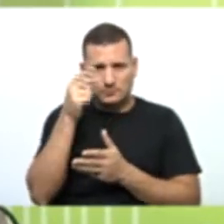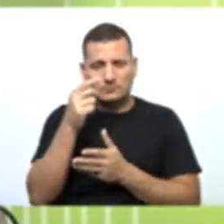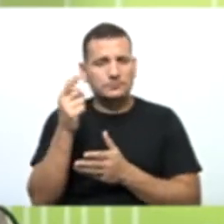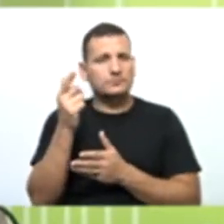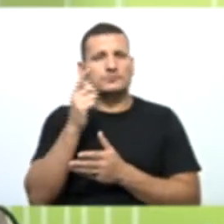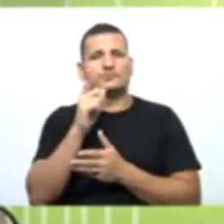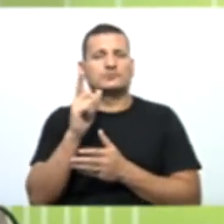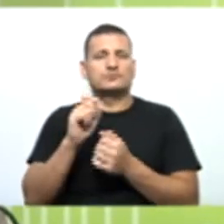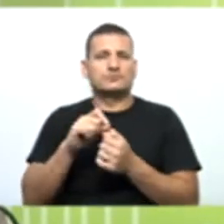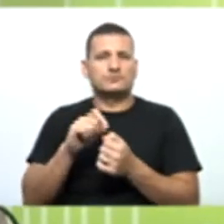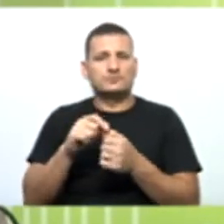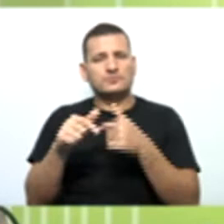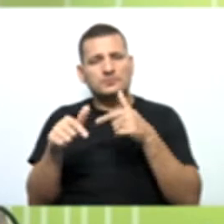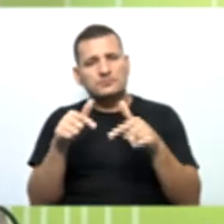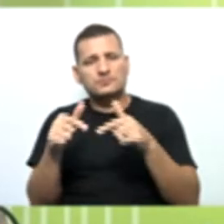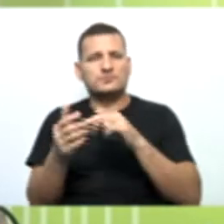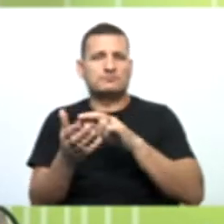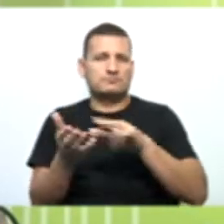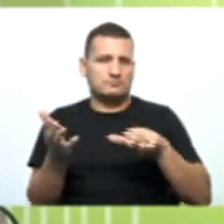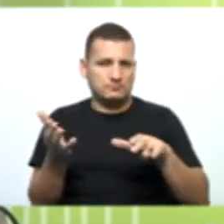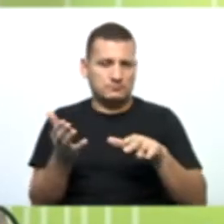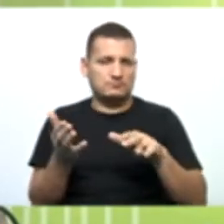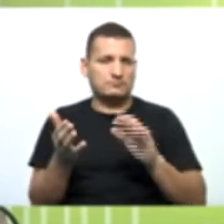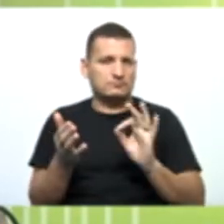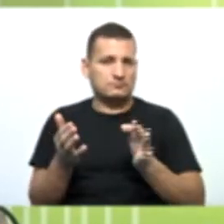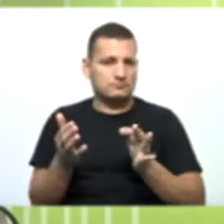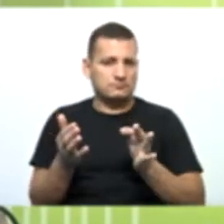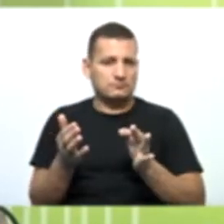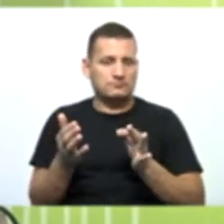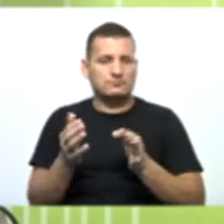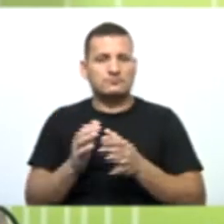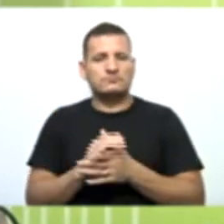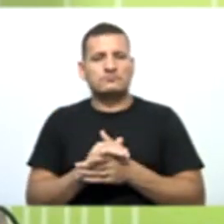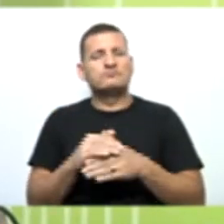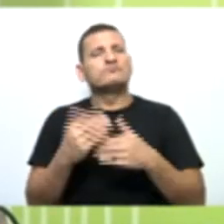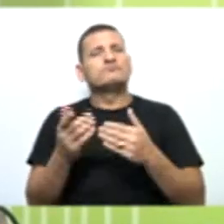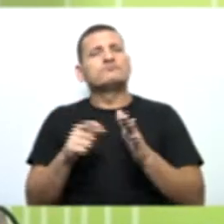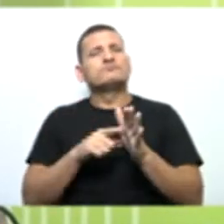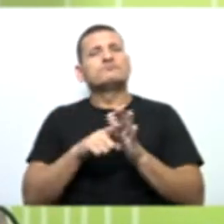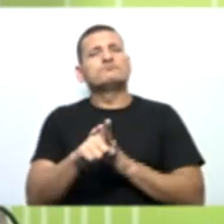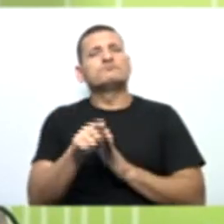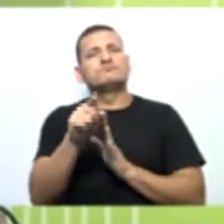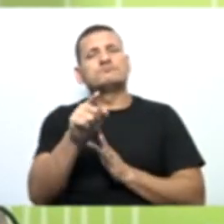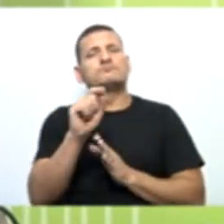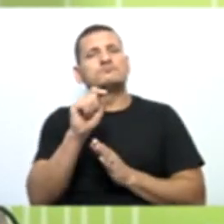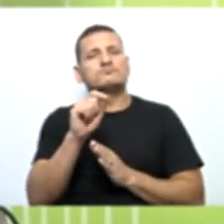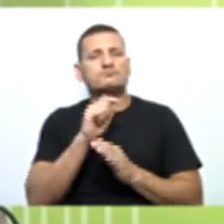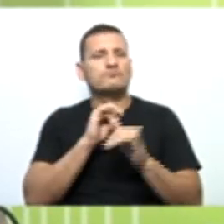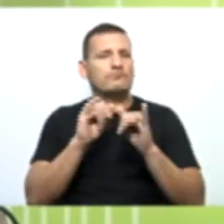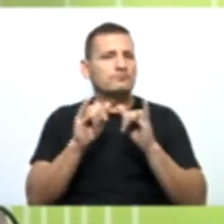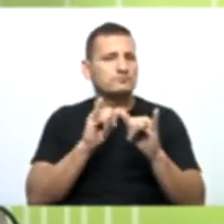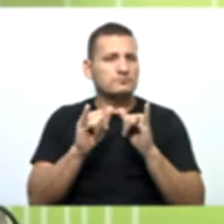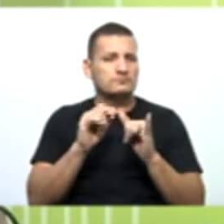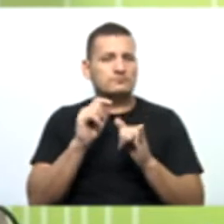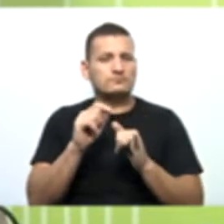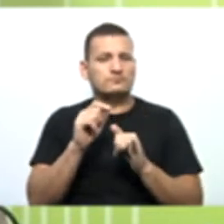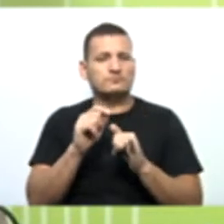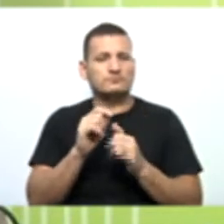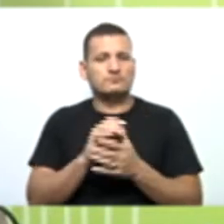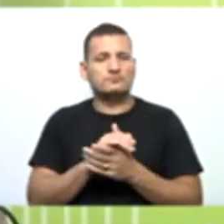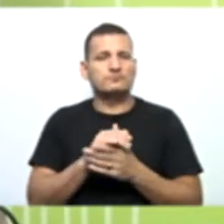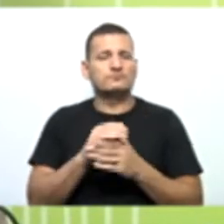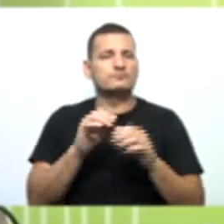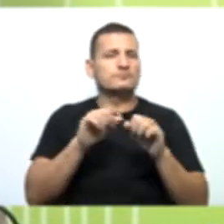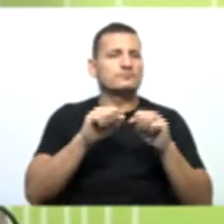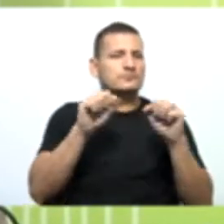uma atividade, enfim, certo? Para você, o que é informação? Vamos lá, sistemas